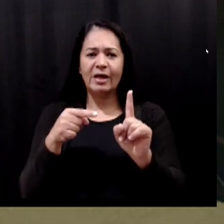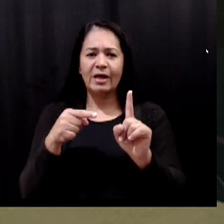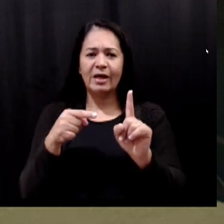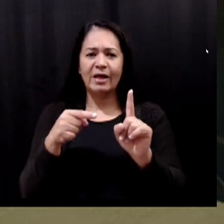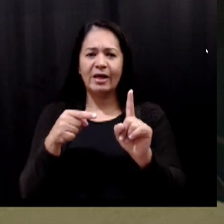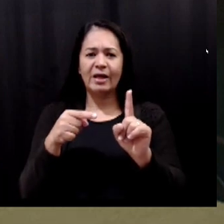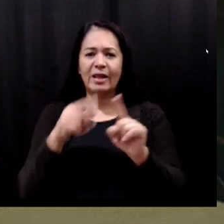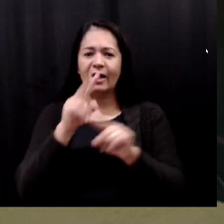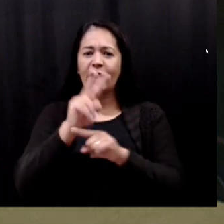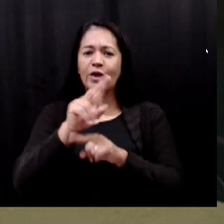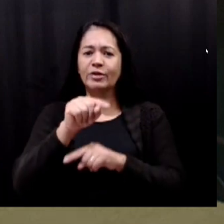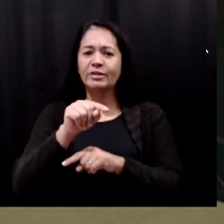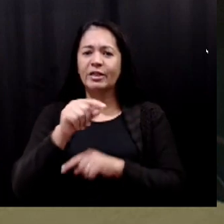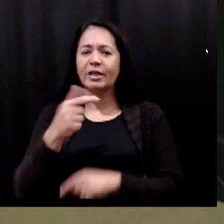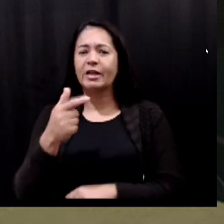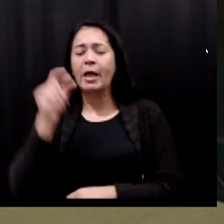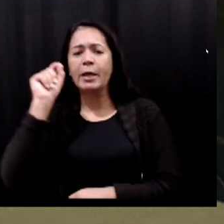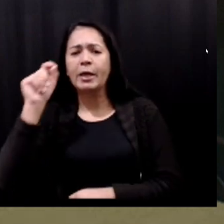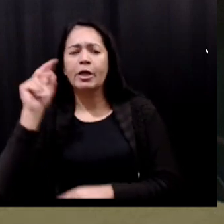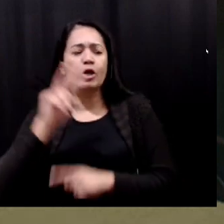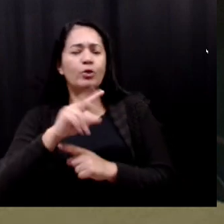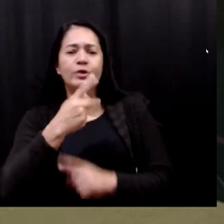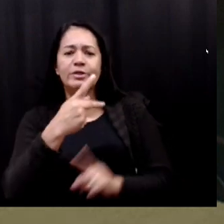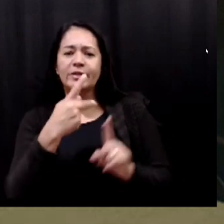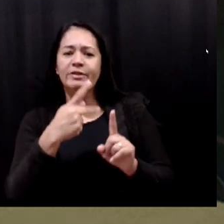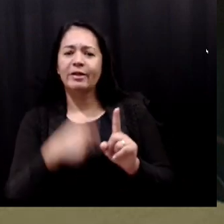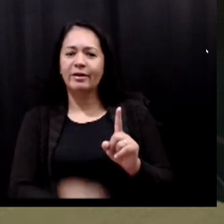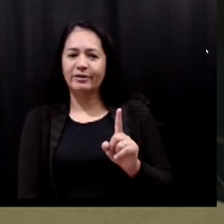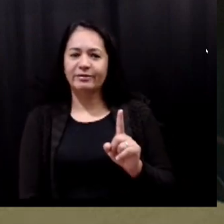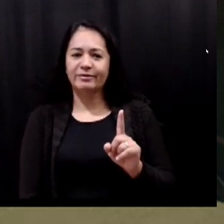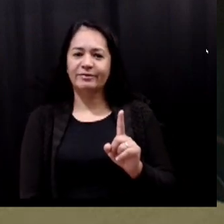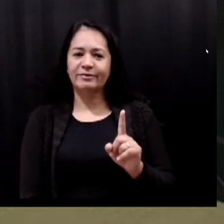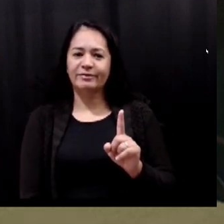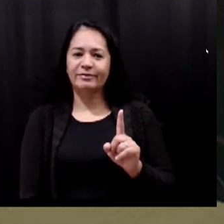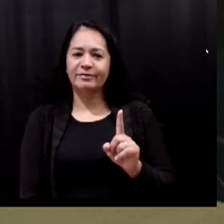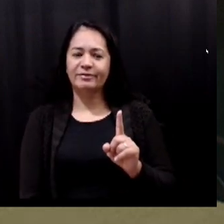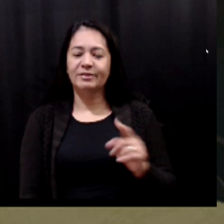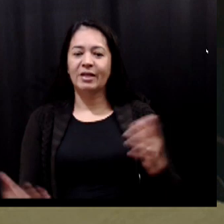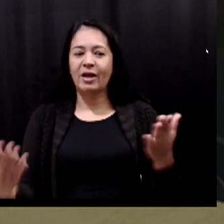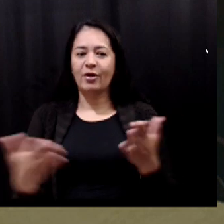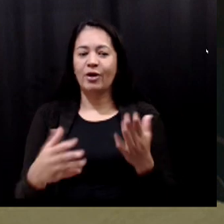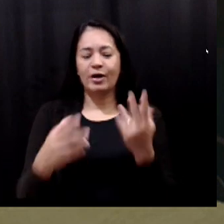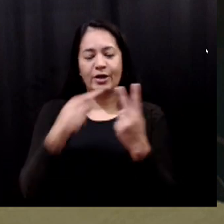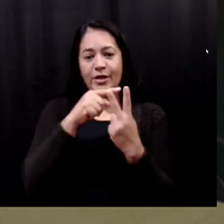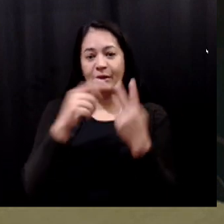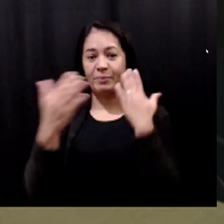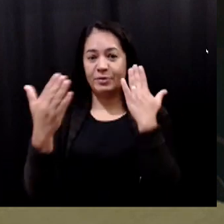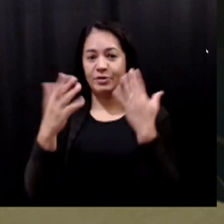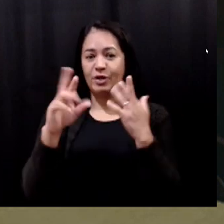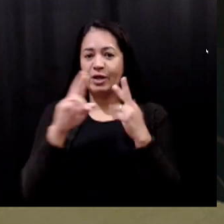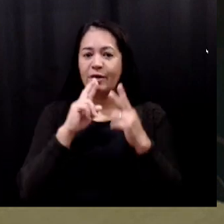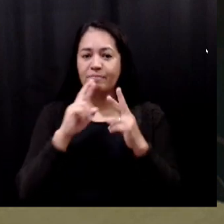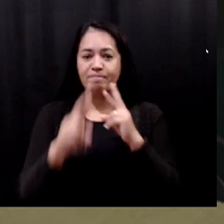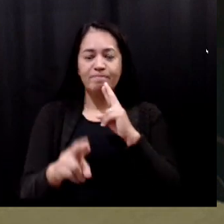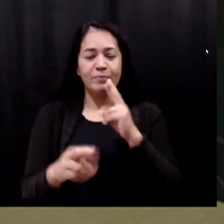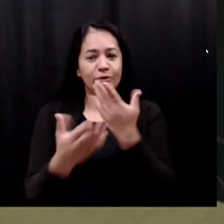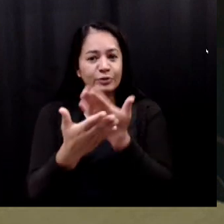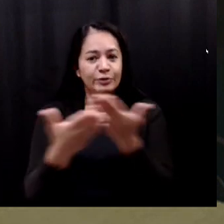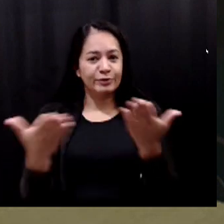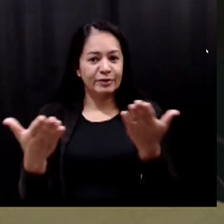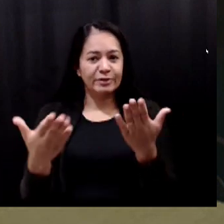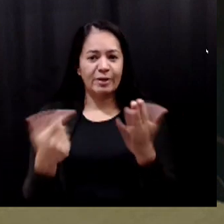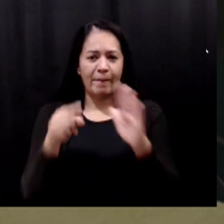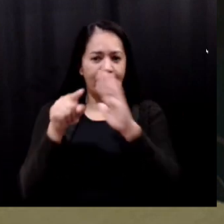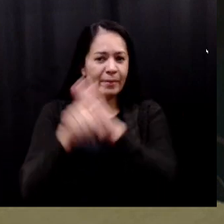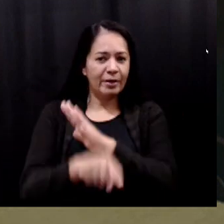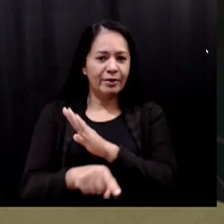2 profissionais, 2 psicólogos, que agora começam a responder você que está aí do outro lado, mandando pergunta para a gente, o WhatsApp está na tela, tá? Pode